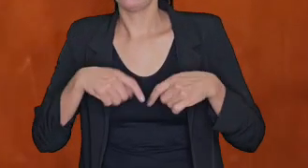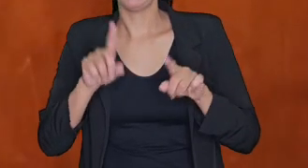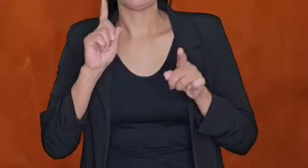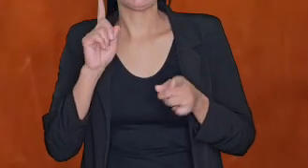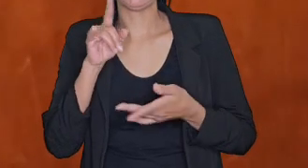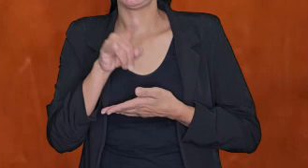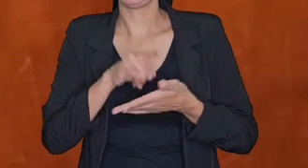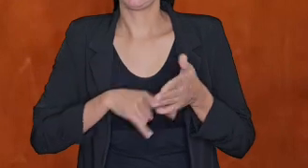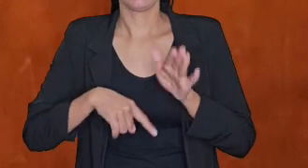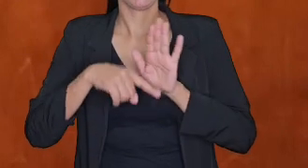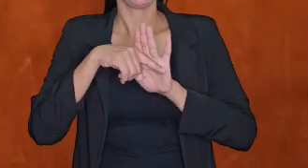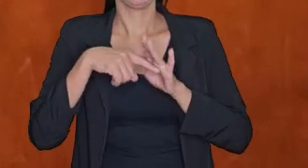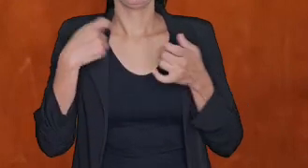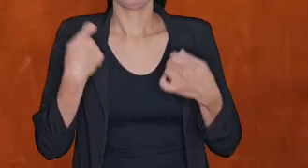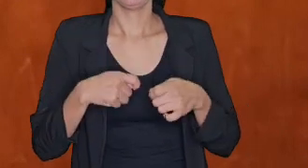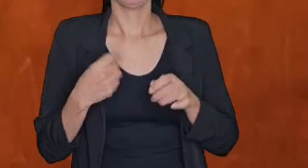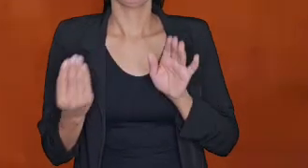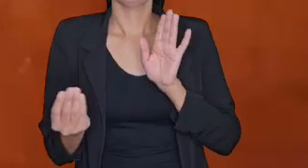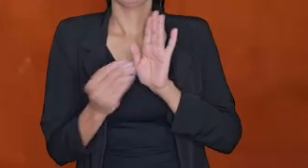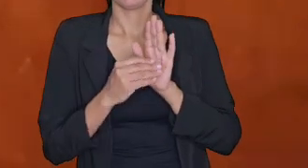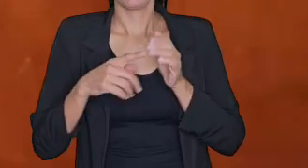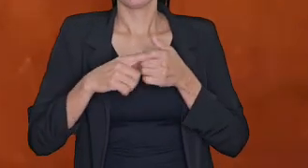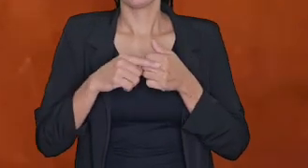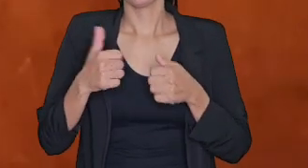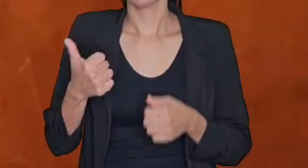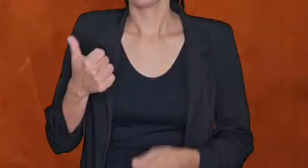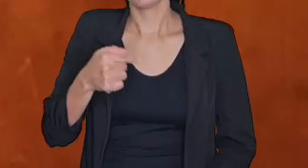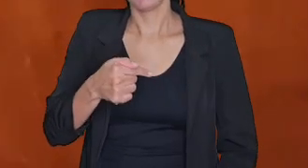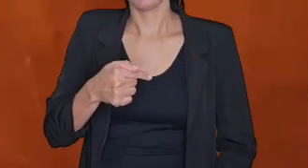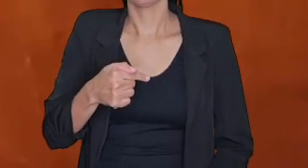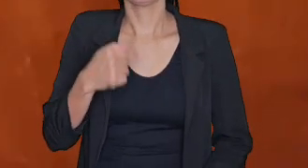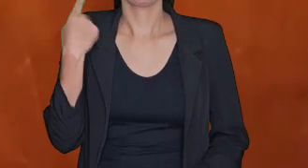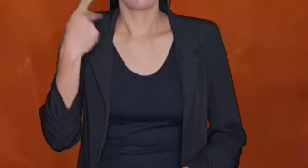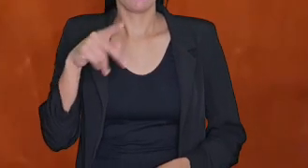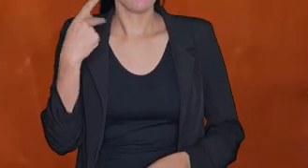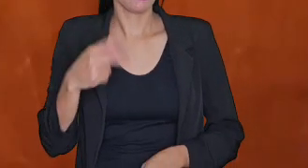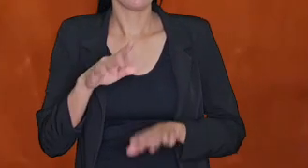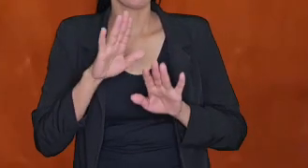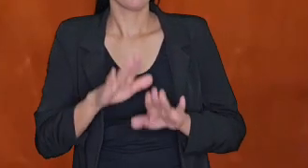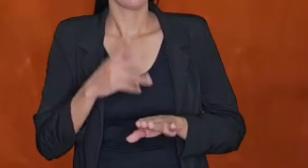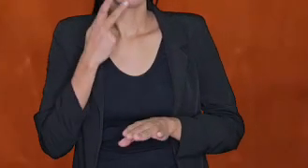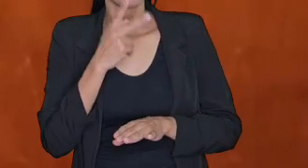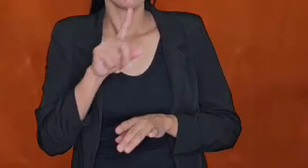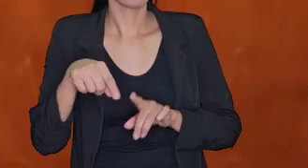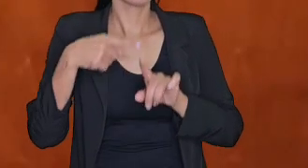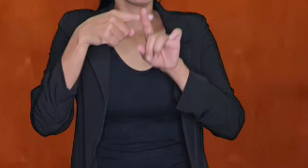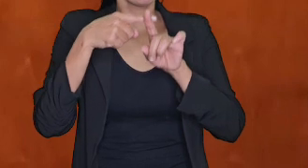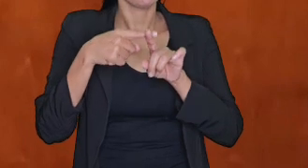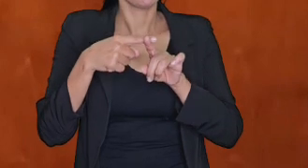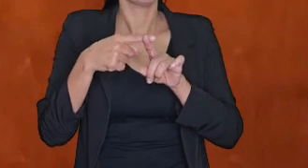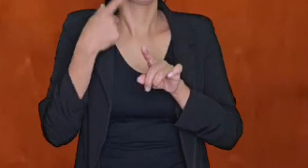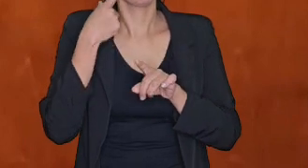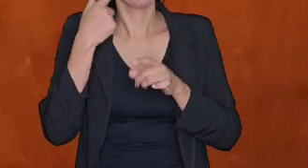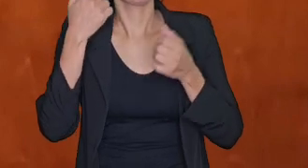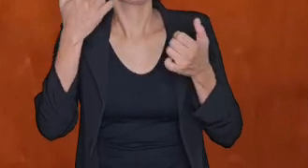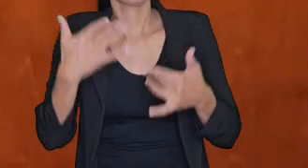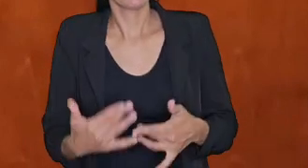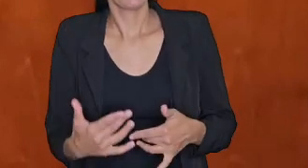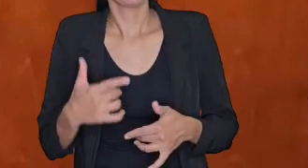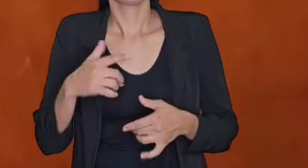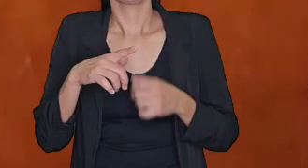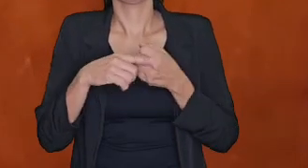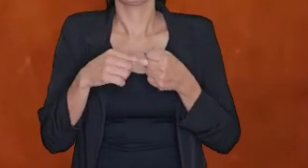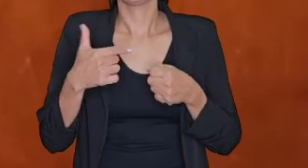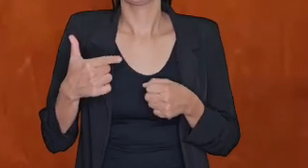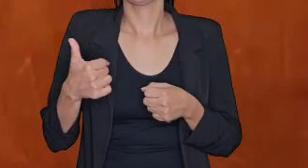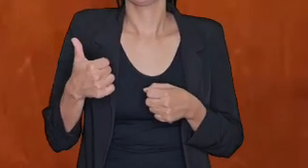da PJ, é possível dispensar a certidão negativa. Está lá, artigo 17, a vocação dele é essa, mas ele